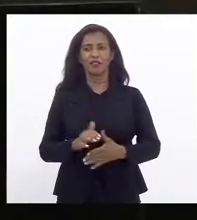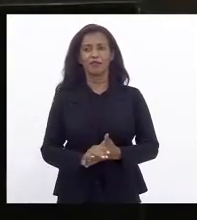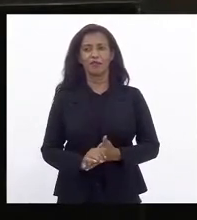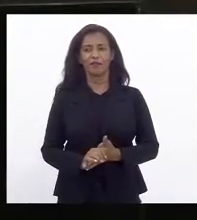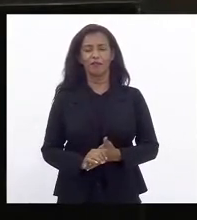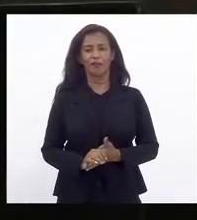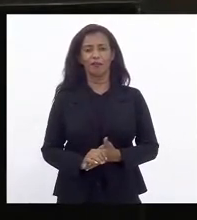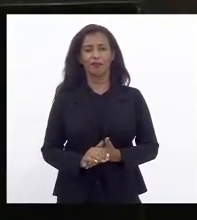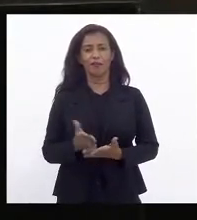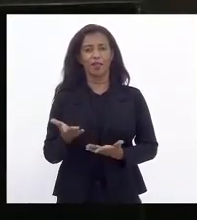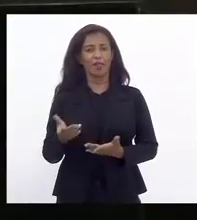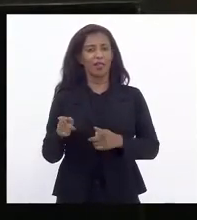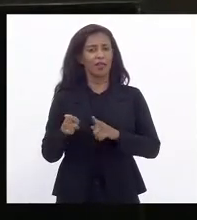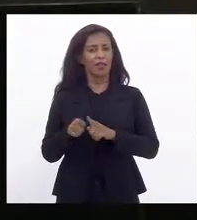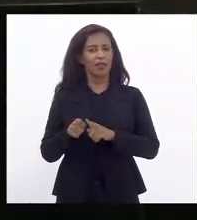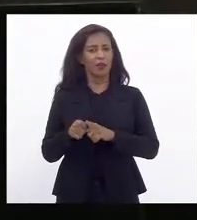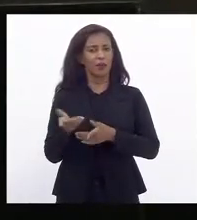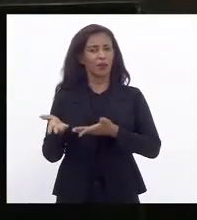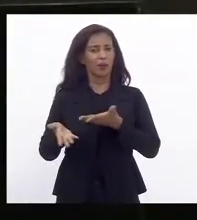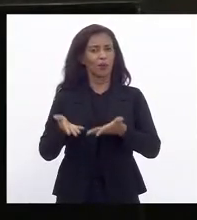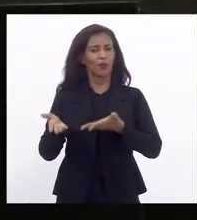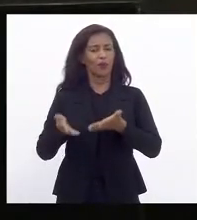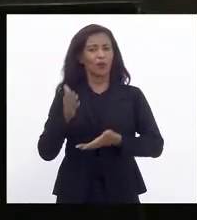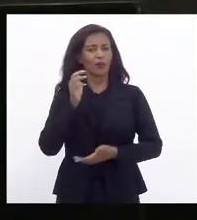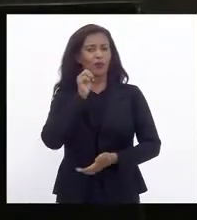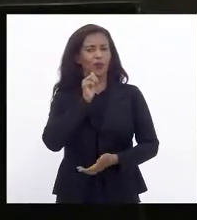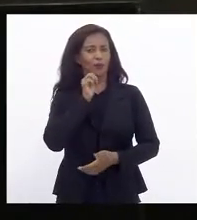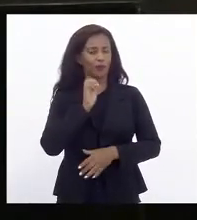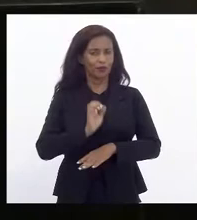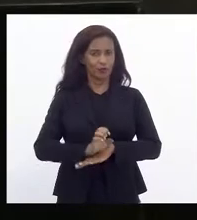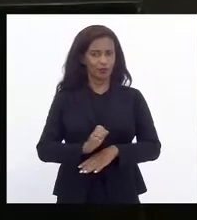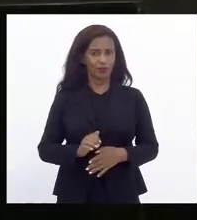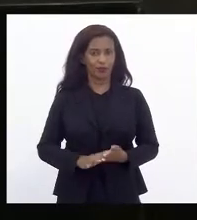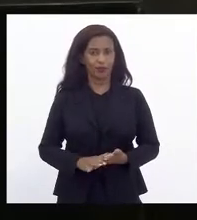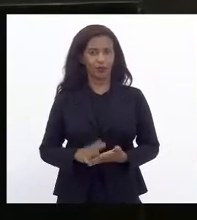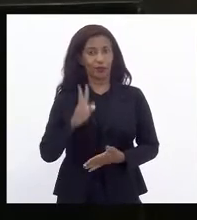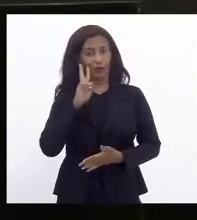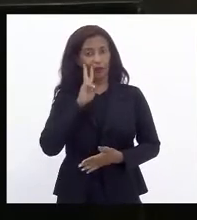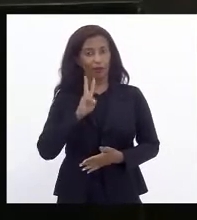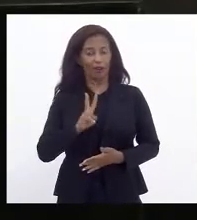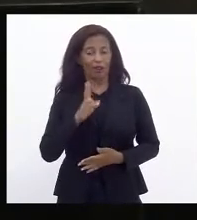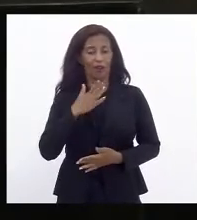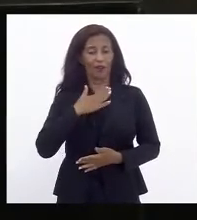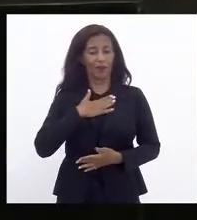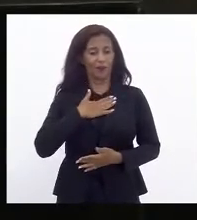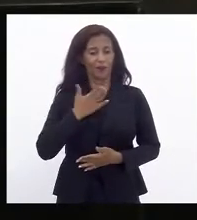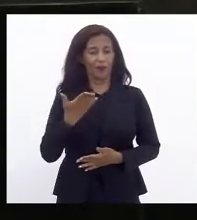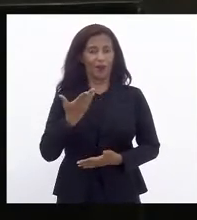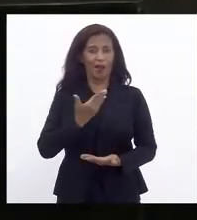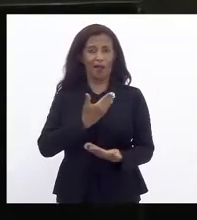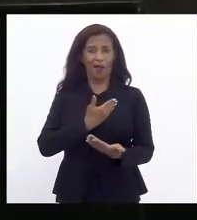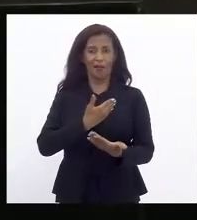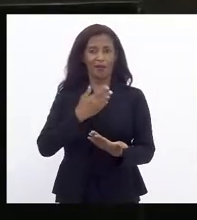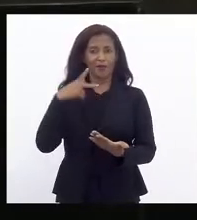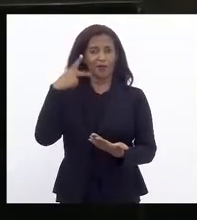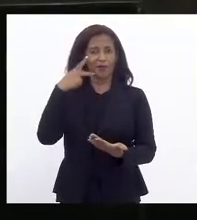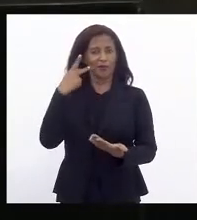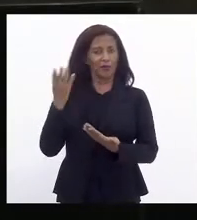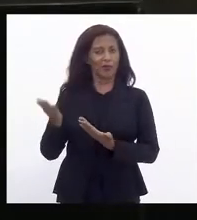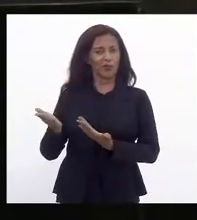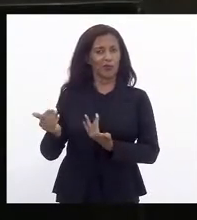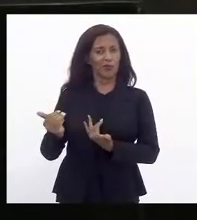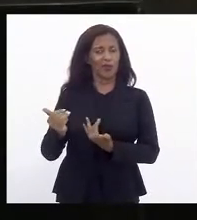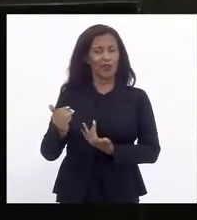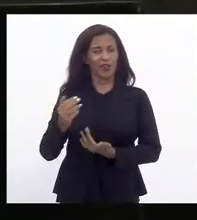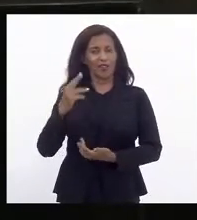da equidade para as mulheres do nosso Estado. Vejo aqui o meu camarada de parlamento jovem,